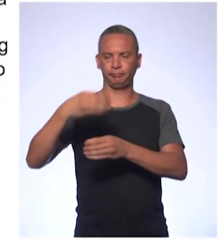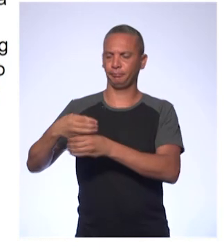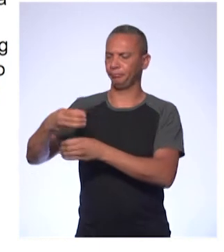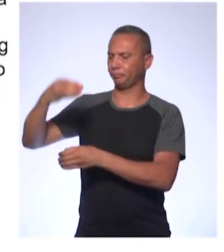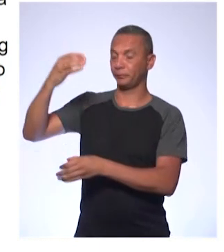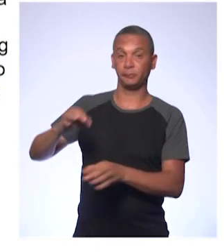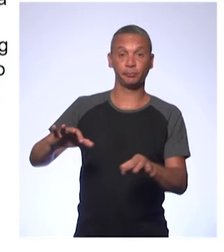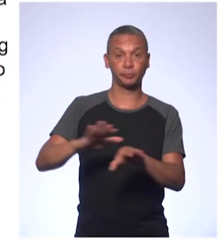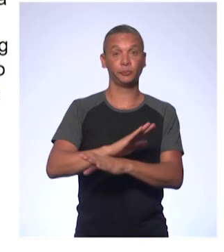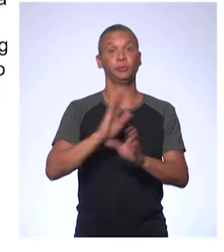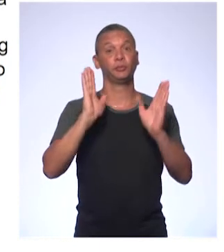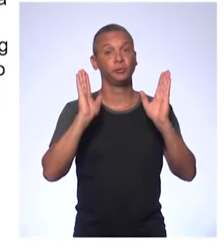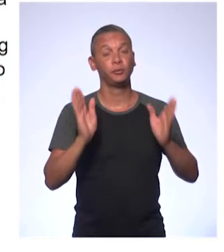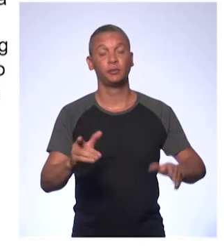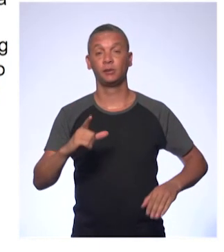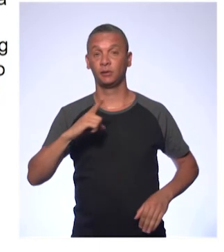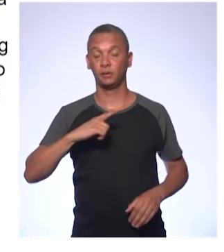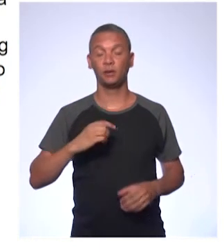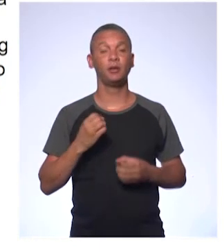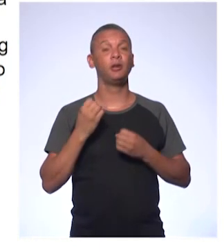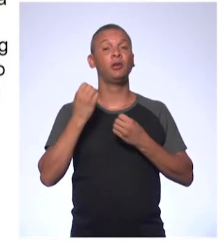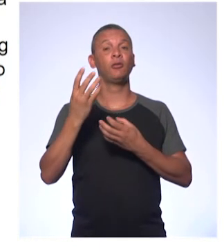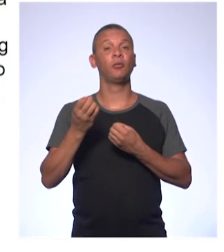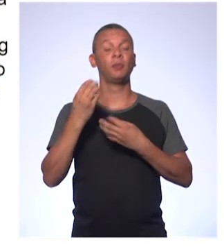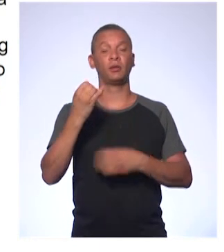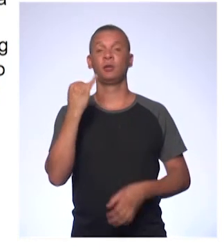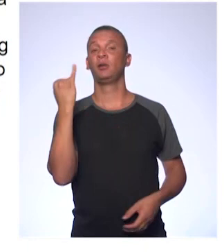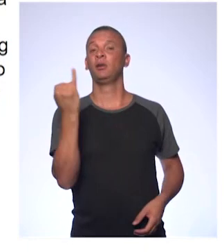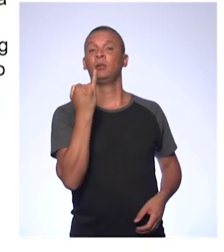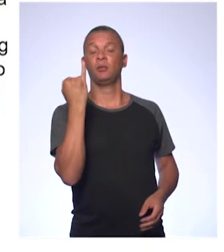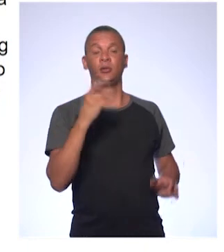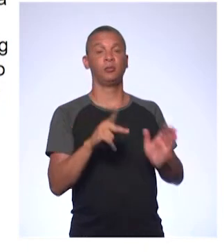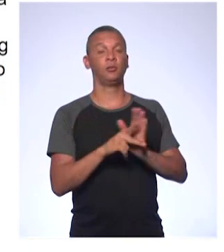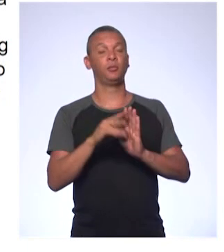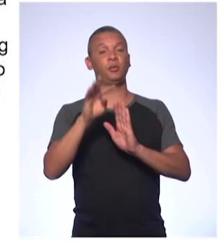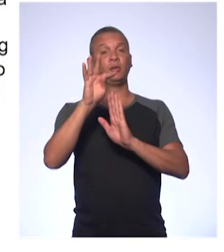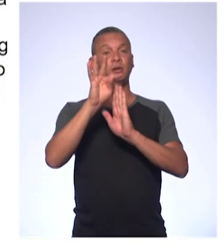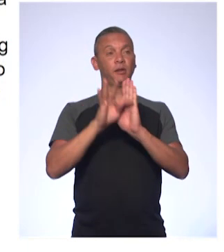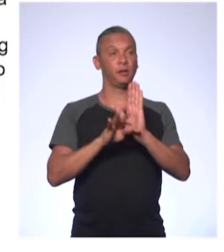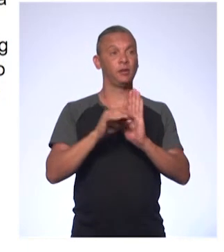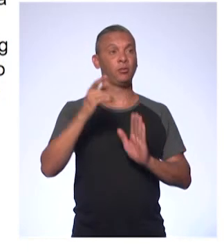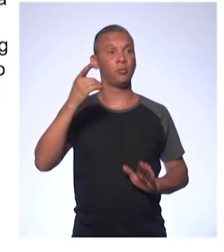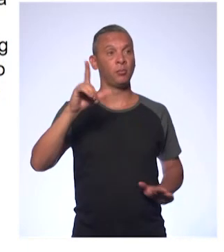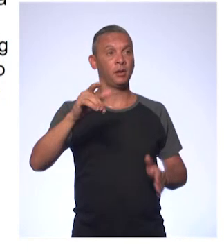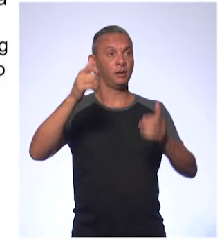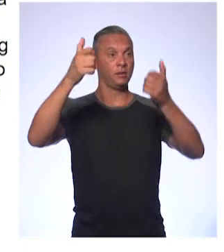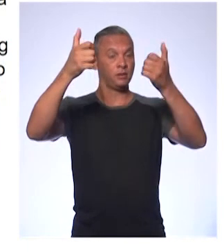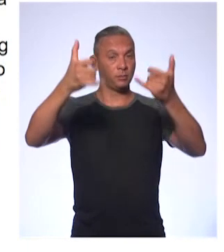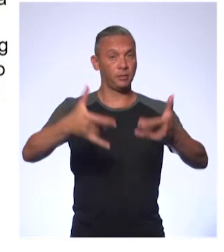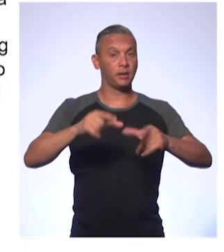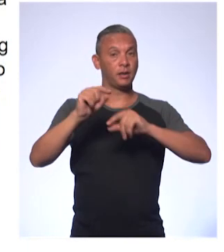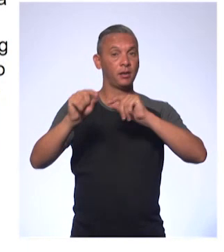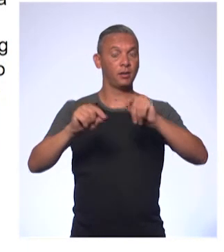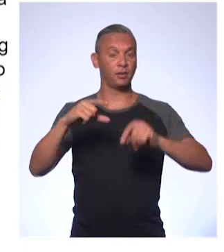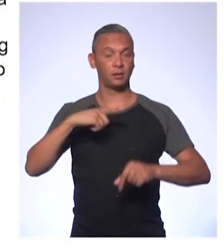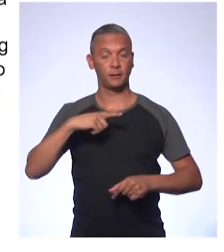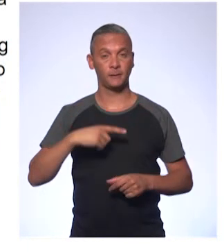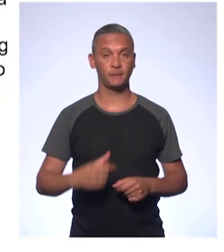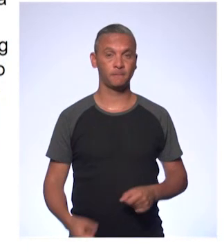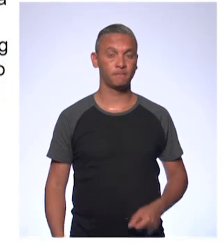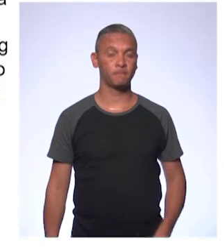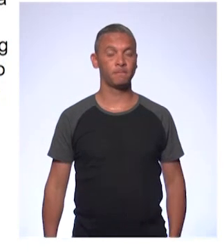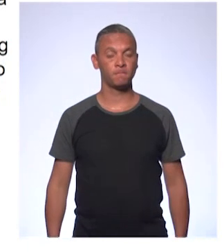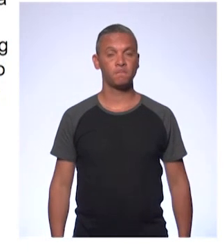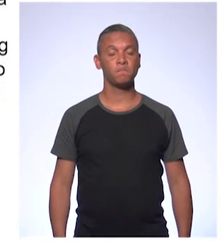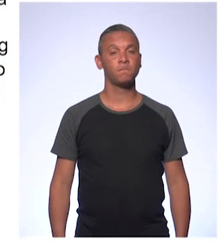pré-fabricada, não é isso? São informações ali importantes nesse texto, mas a gente pode melhorar isso daí, né? Então, a gente está